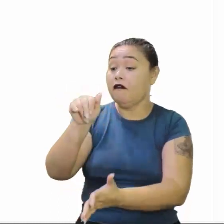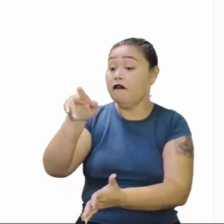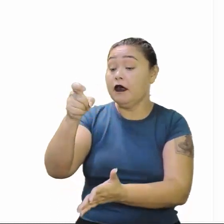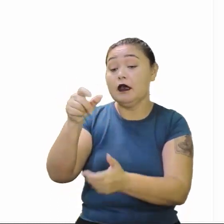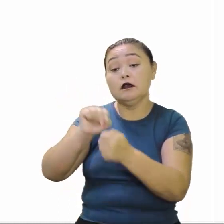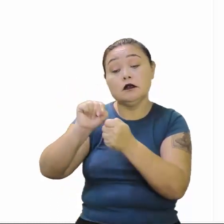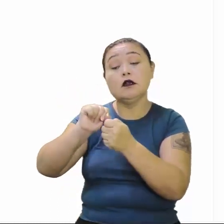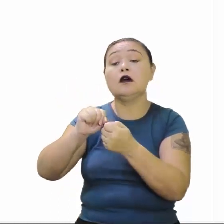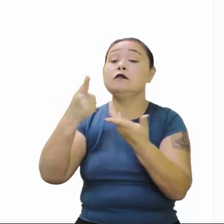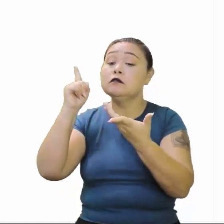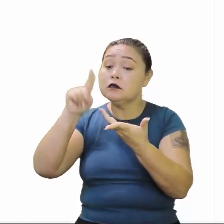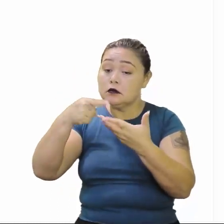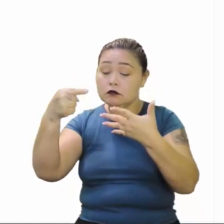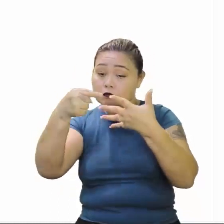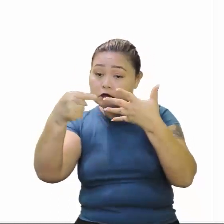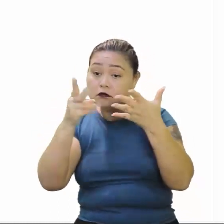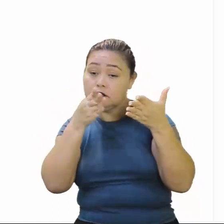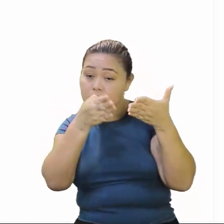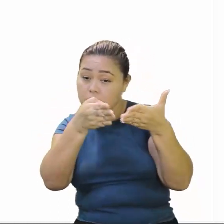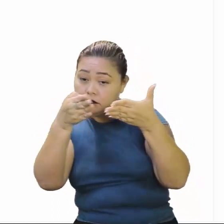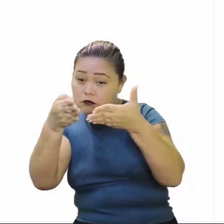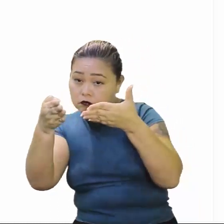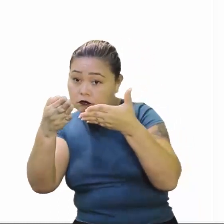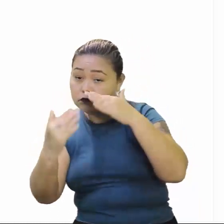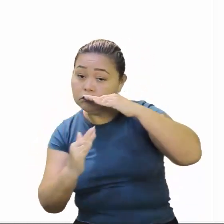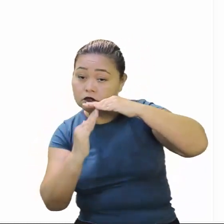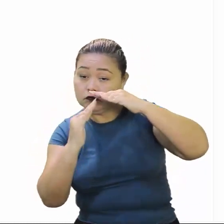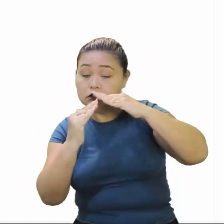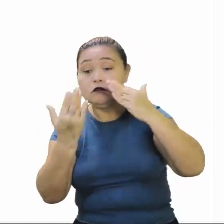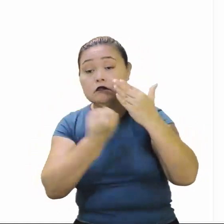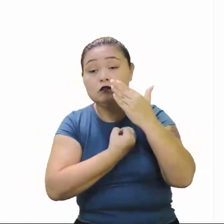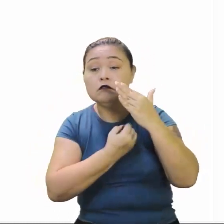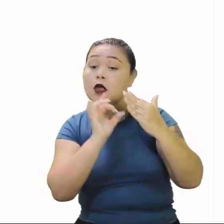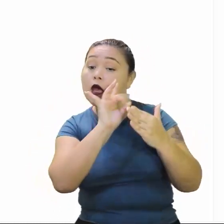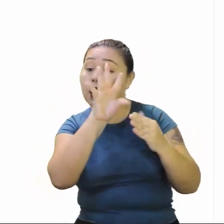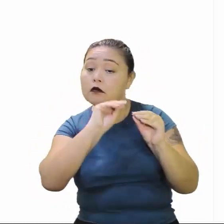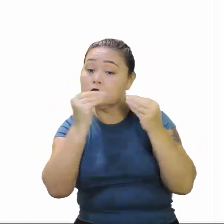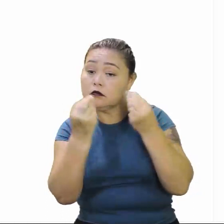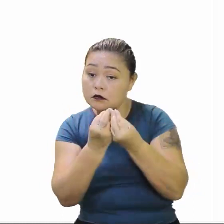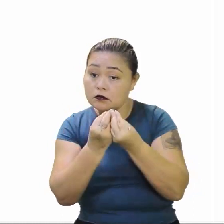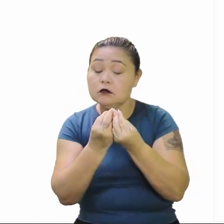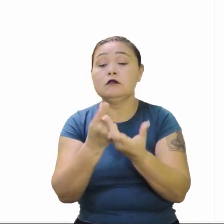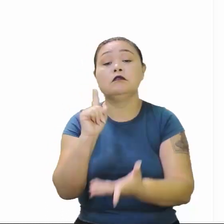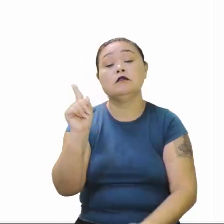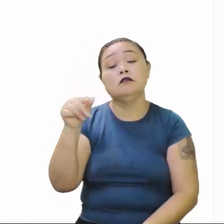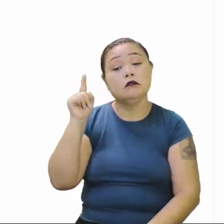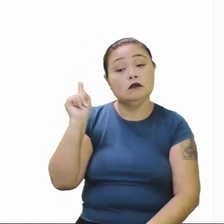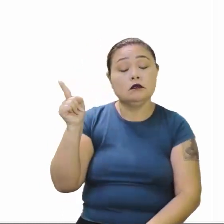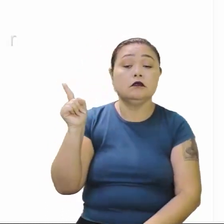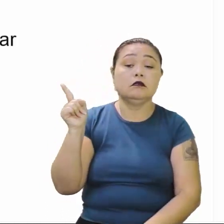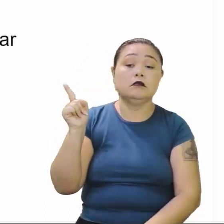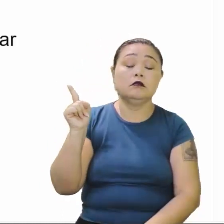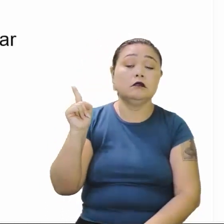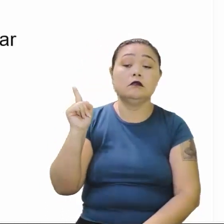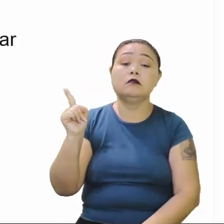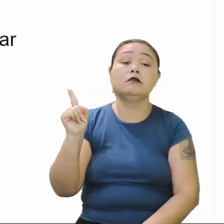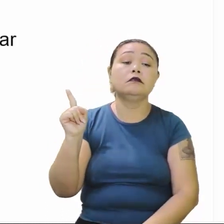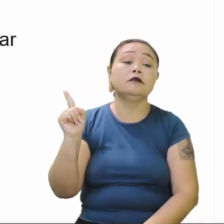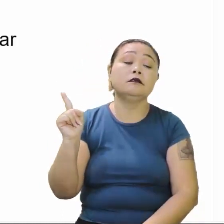porque são propriedades específicas de cada substância. Então, quanto a isso, não tenha